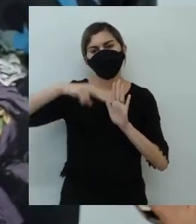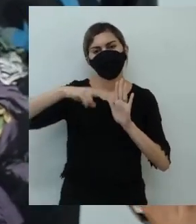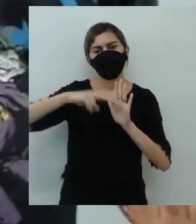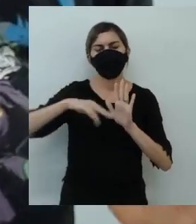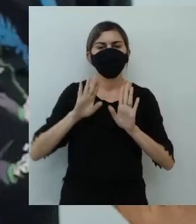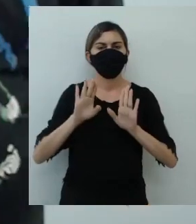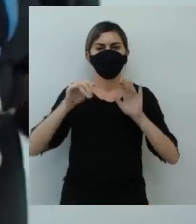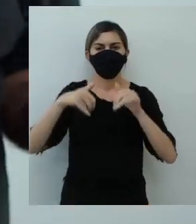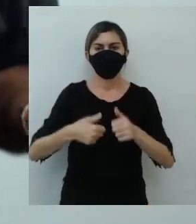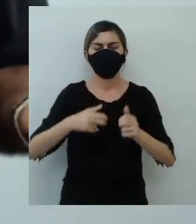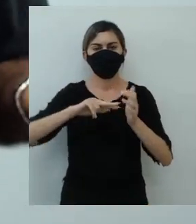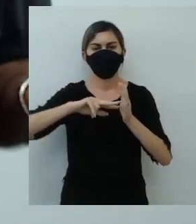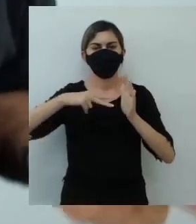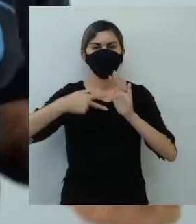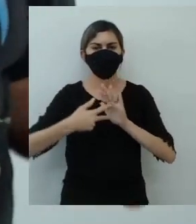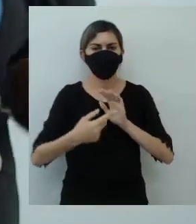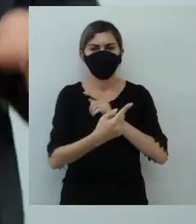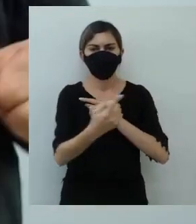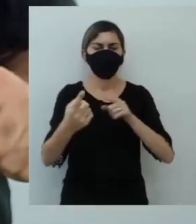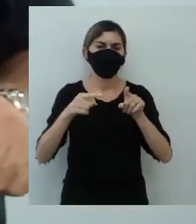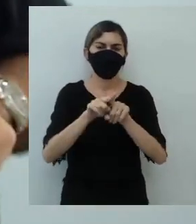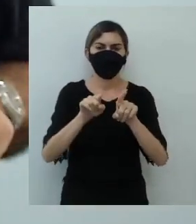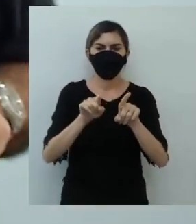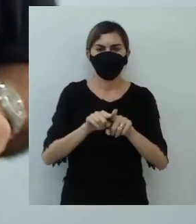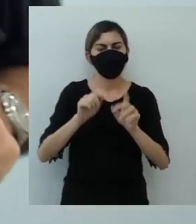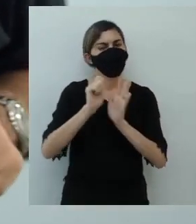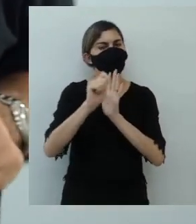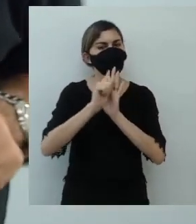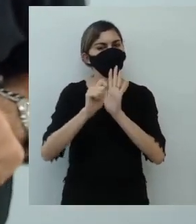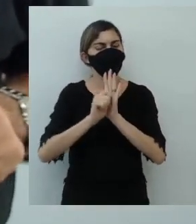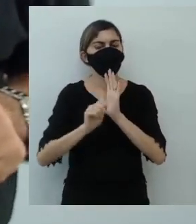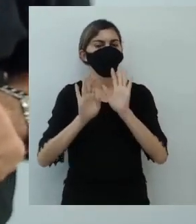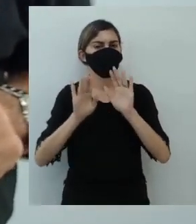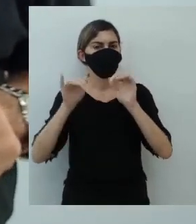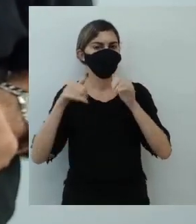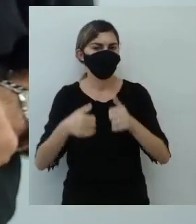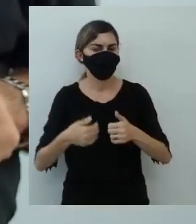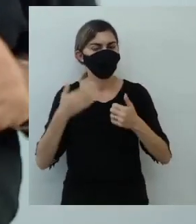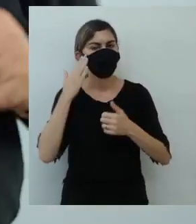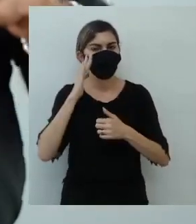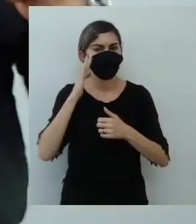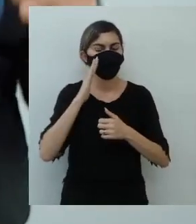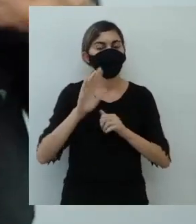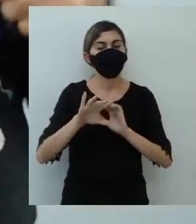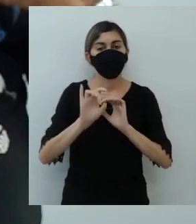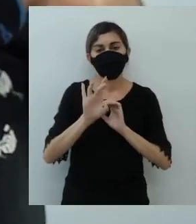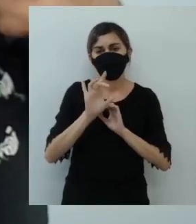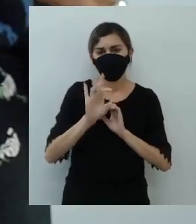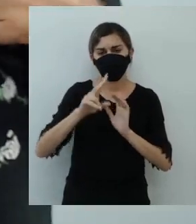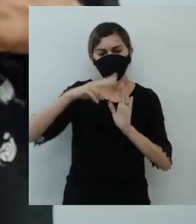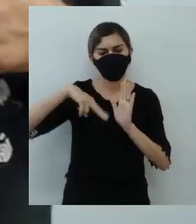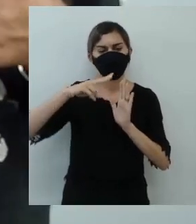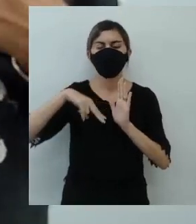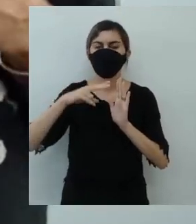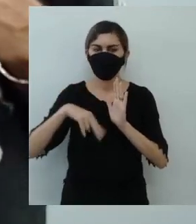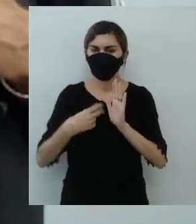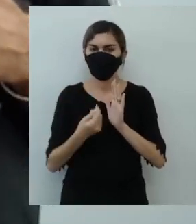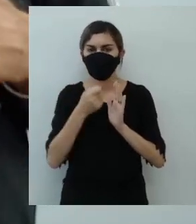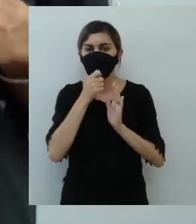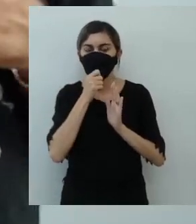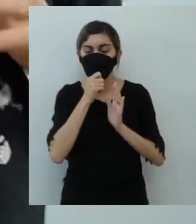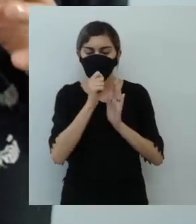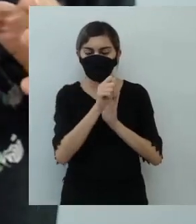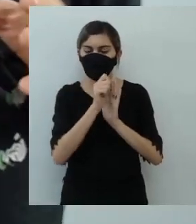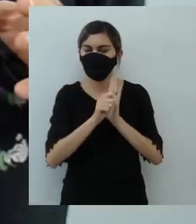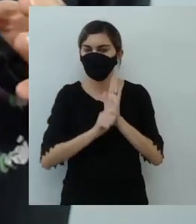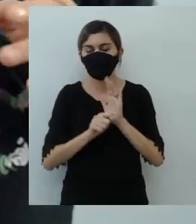bem significa que você também deve escrever bem. Entendeu? Quer dizer, somente ler sem